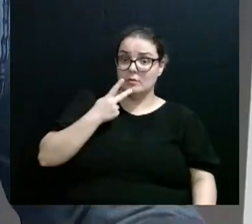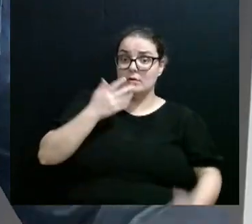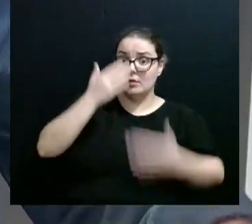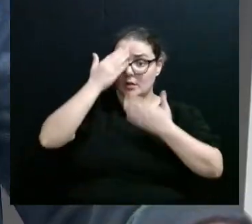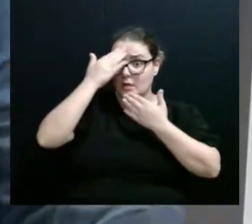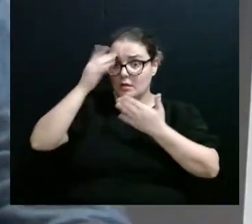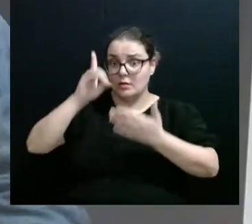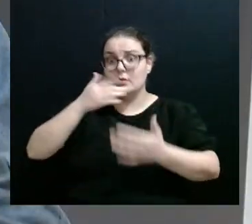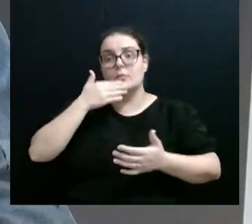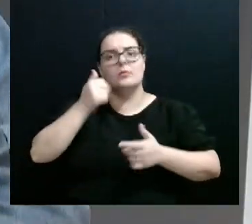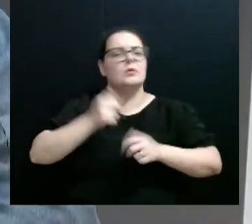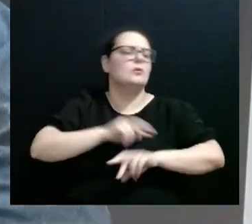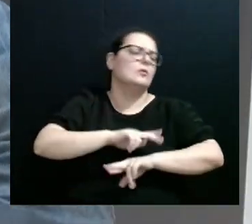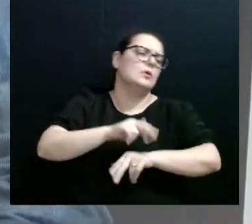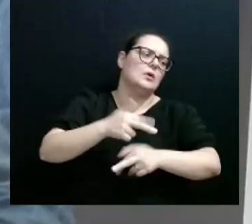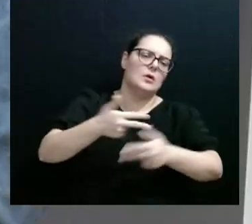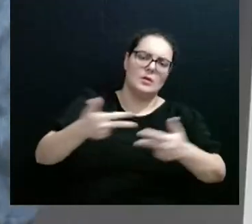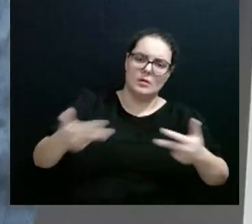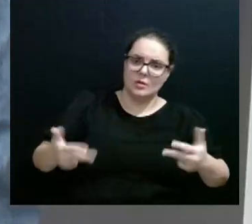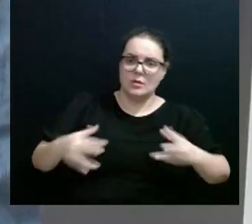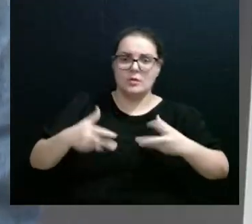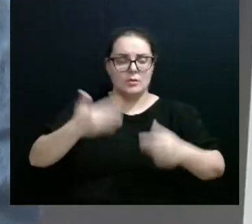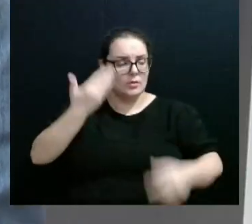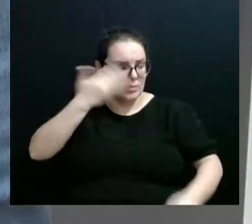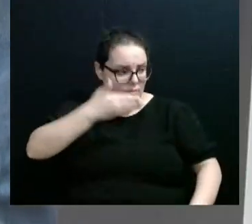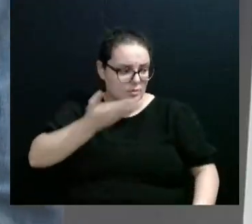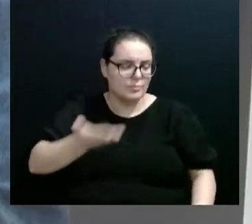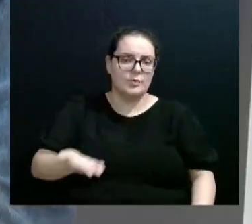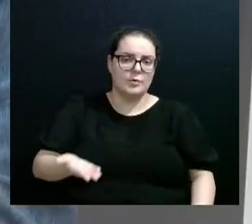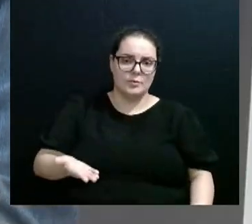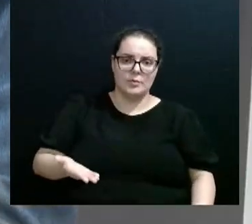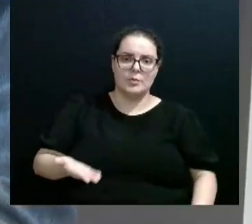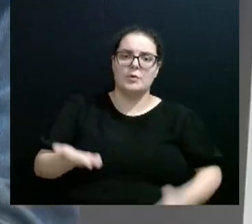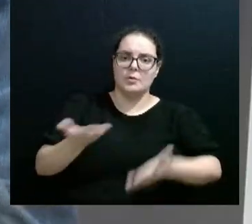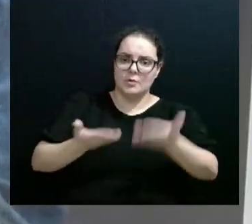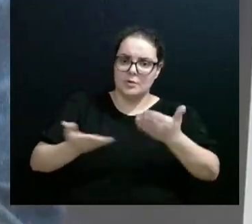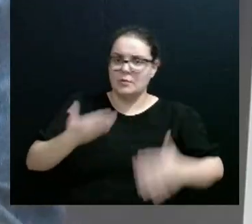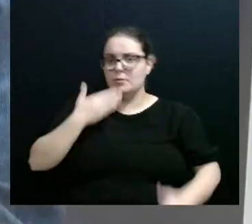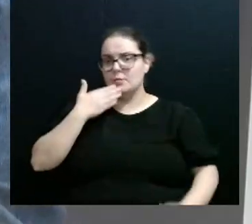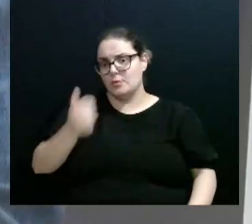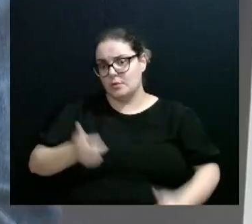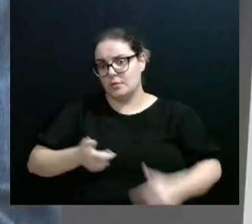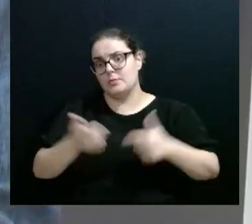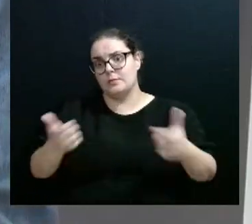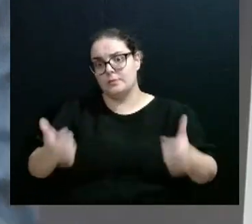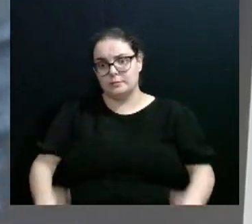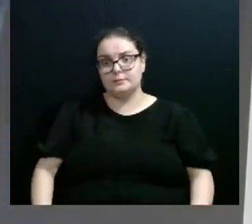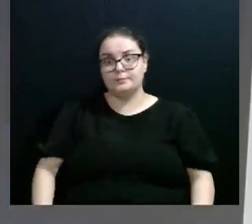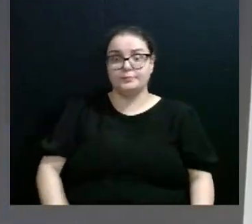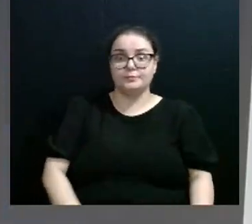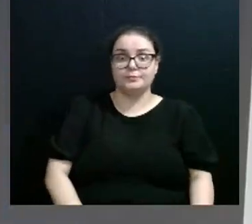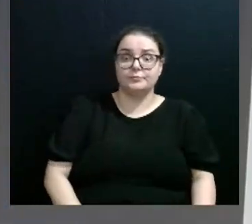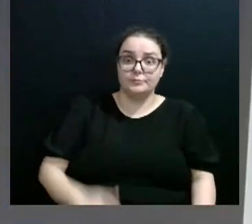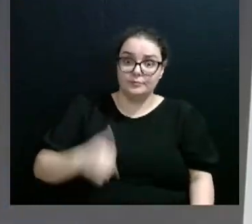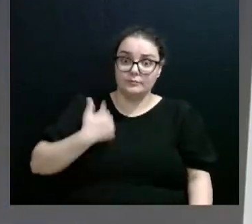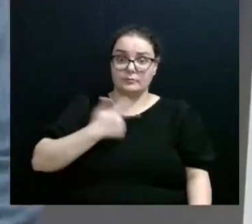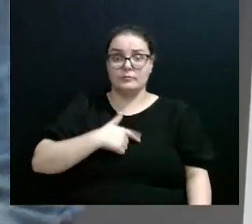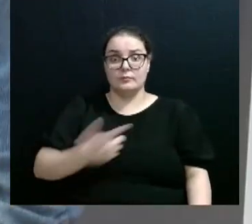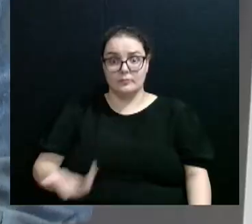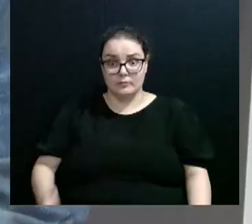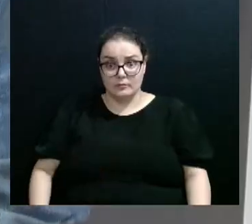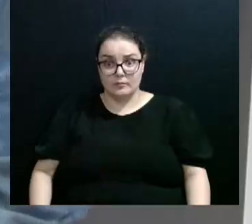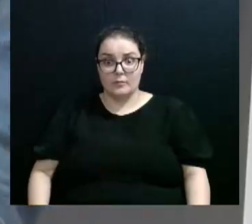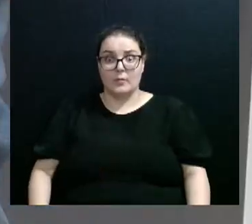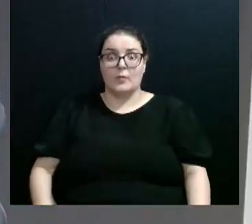muito. Todo mundo aqui testemunha que as tratativas melhoraram muito, né? E nós estamos sendo uma voz, a gente consegue ser recebido por